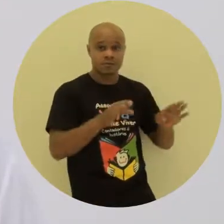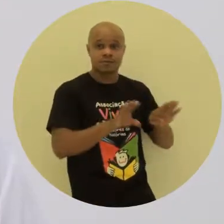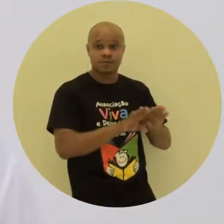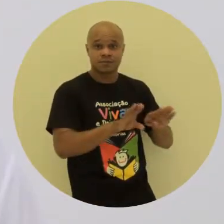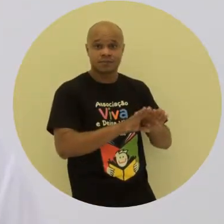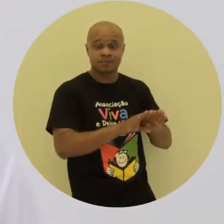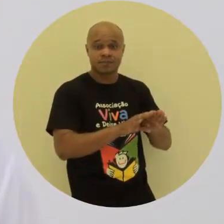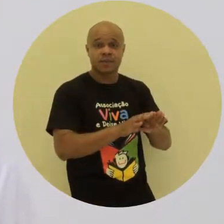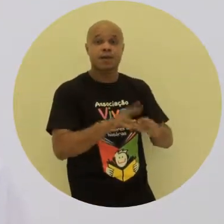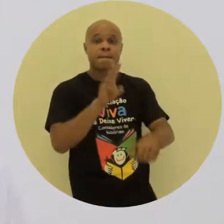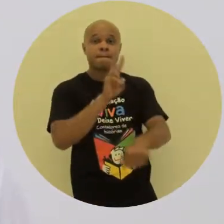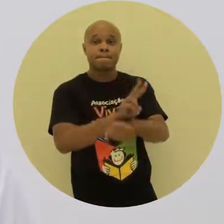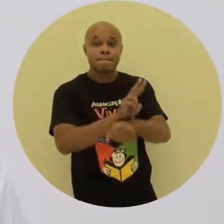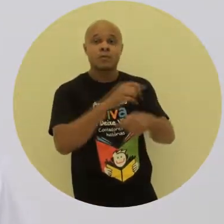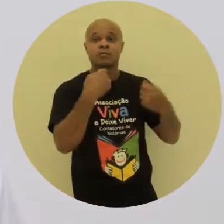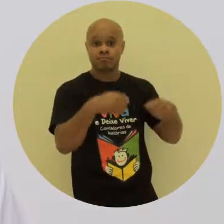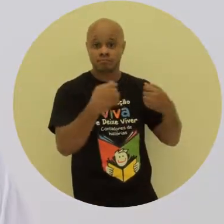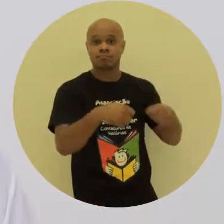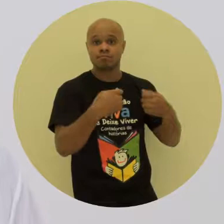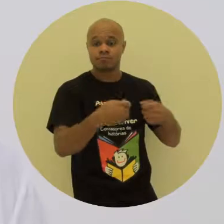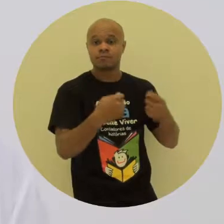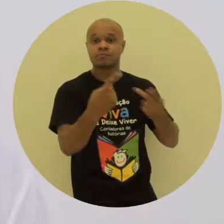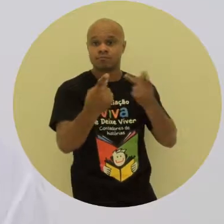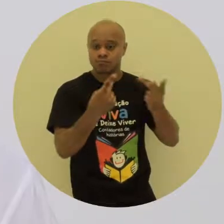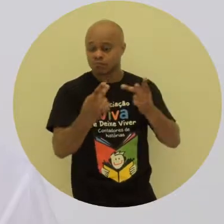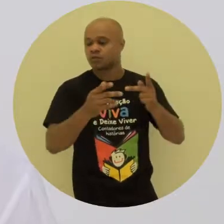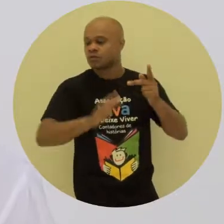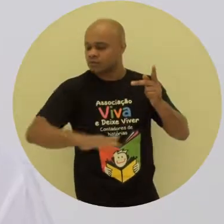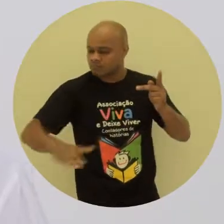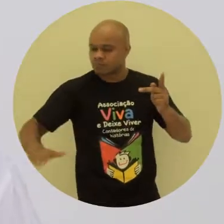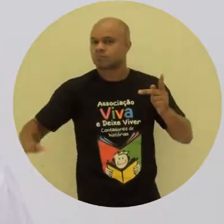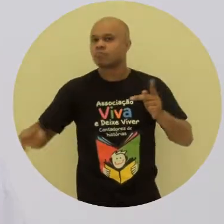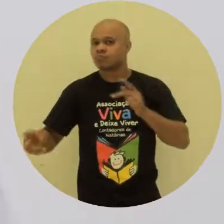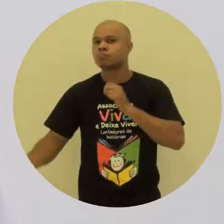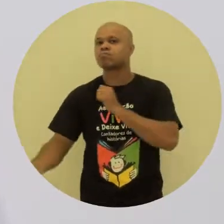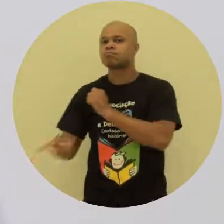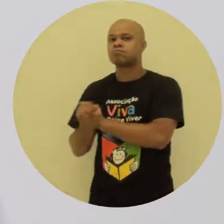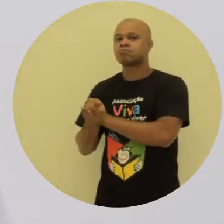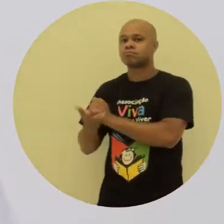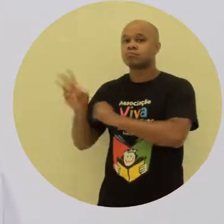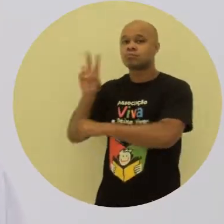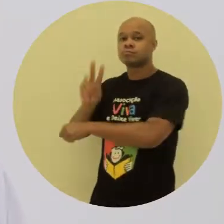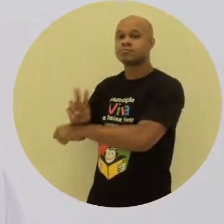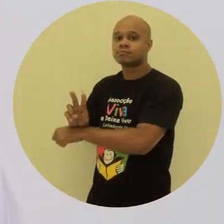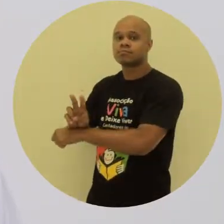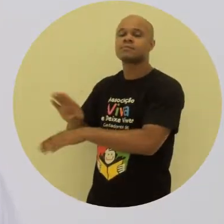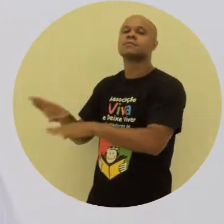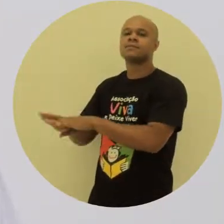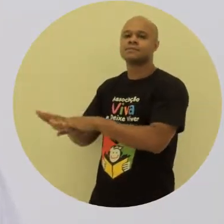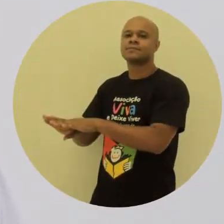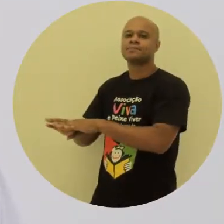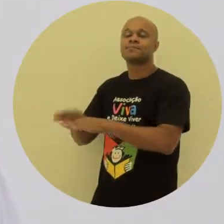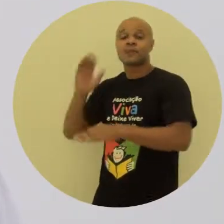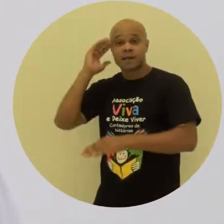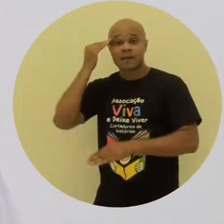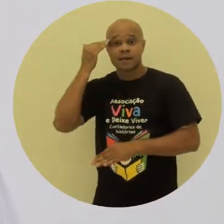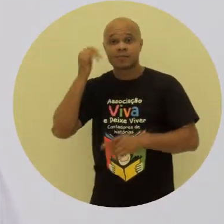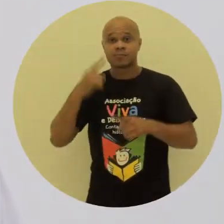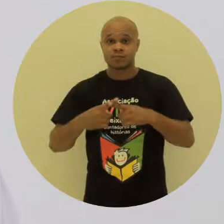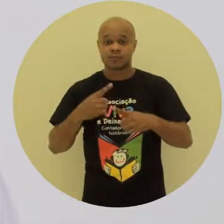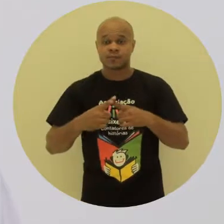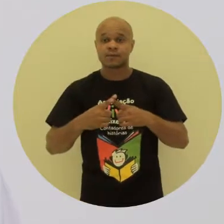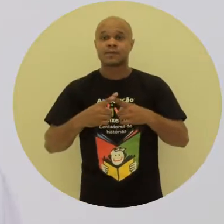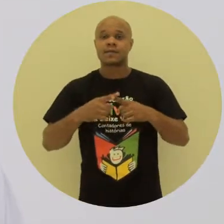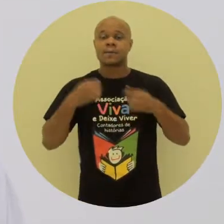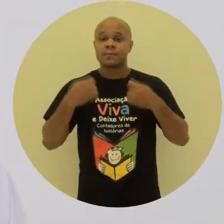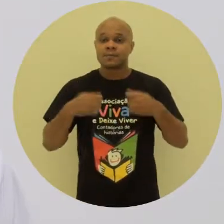mais a gente se proteger, com certeza a gente vai proteger também essa criança. Vamos entender que a gente trabalha